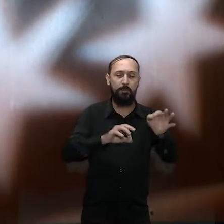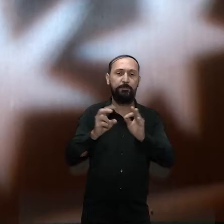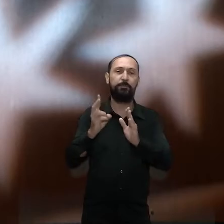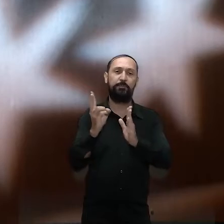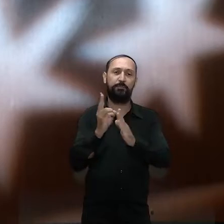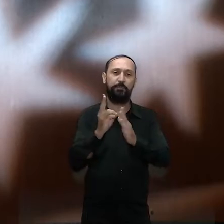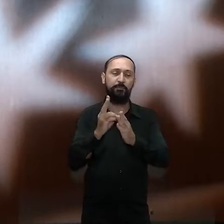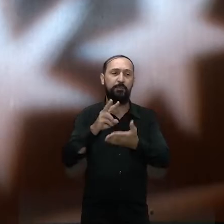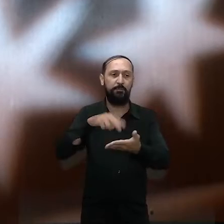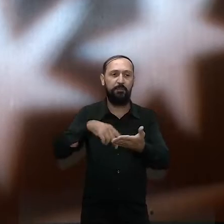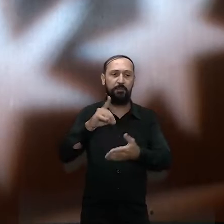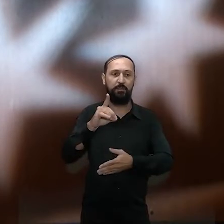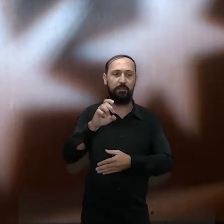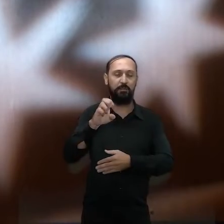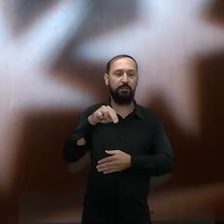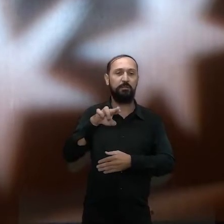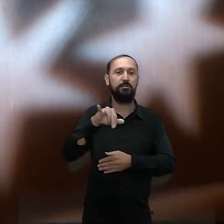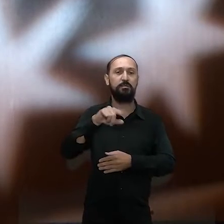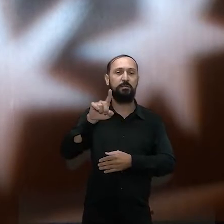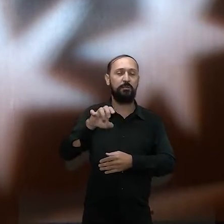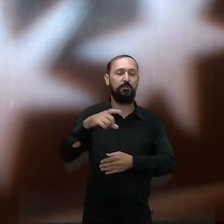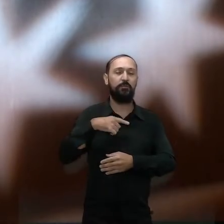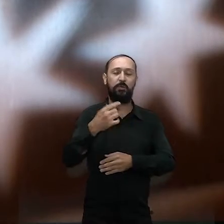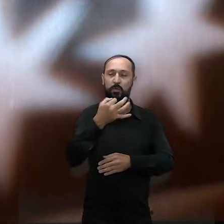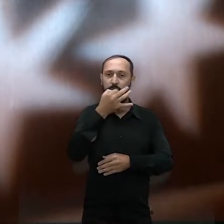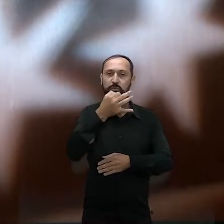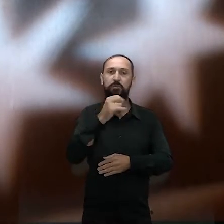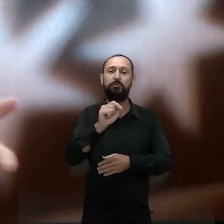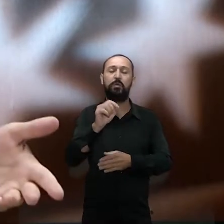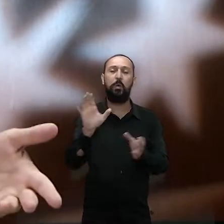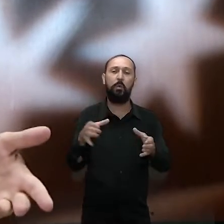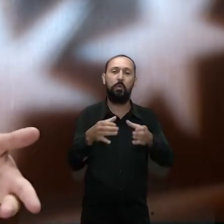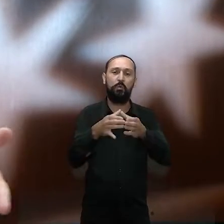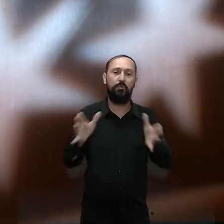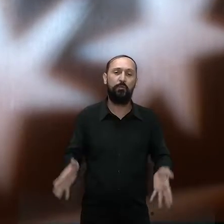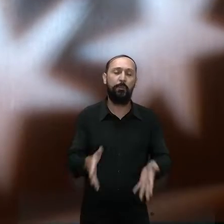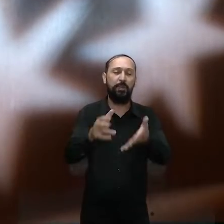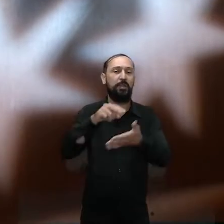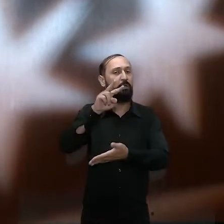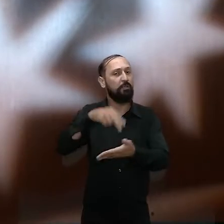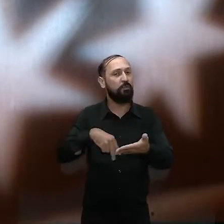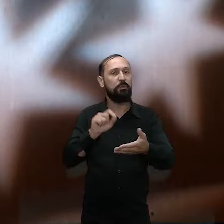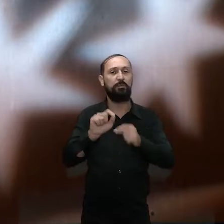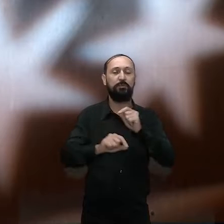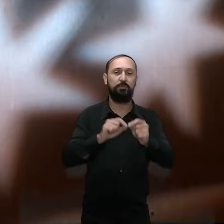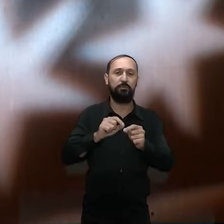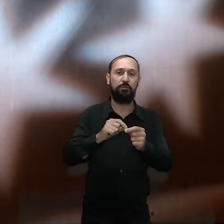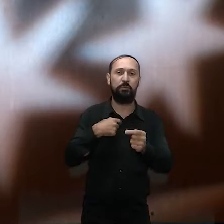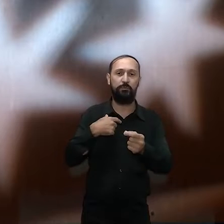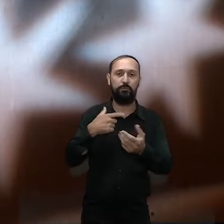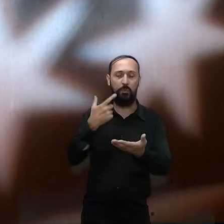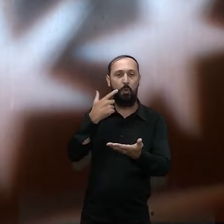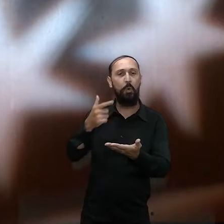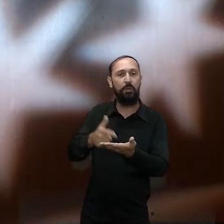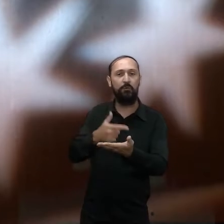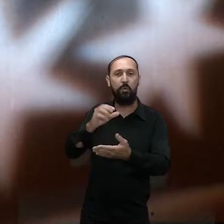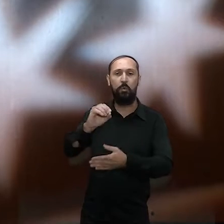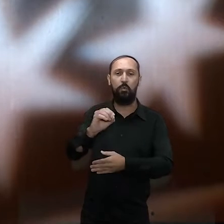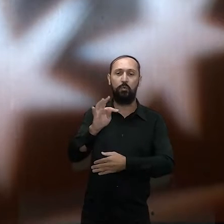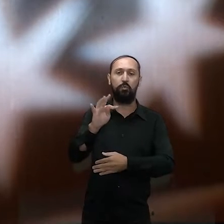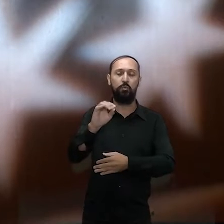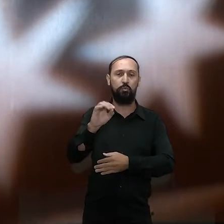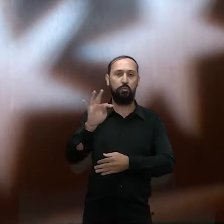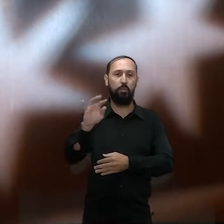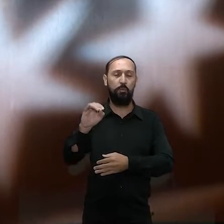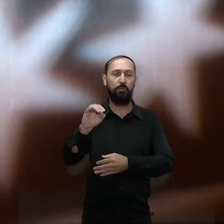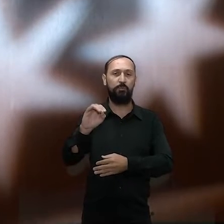Terenoê, organizada pela professora Denise Silva, foi indicada à categoria Fomento à Leitura, enquanto o livro O